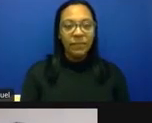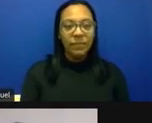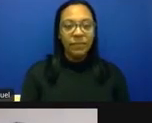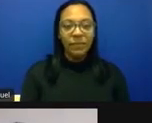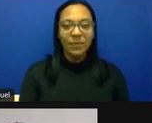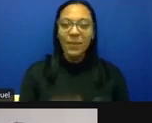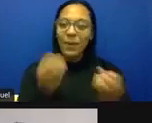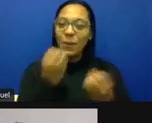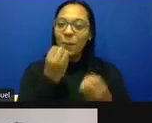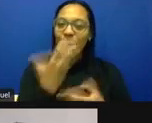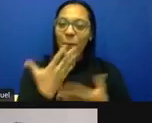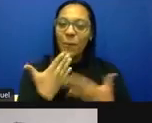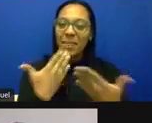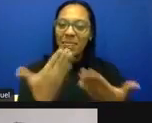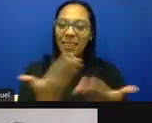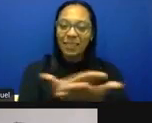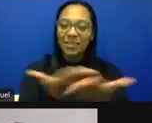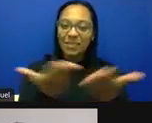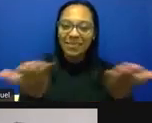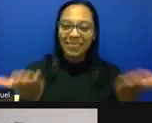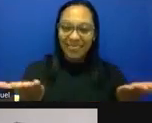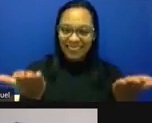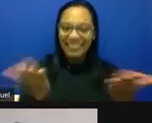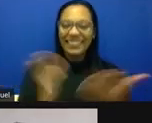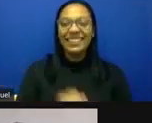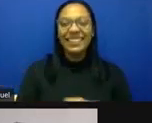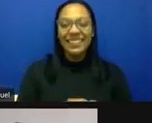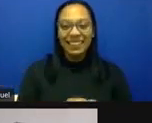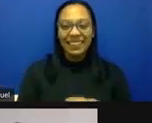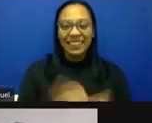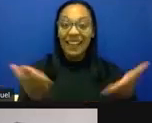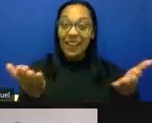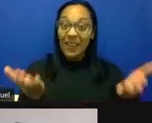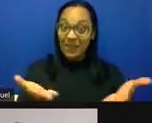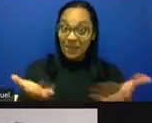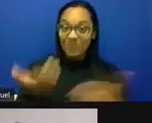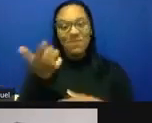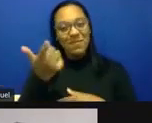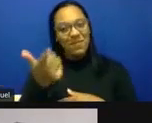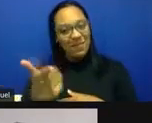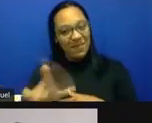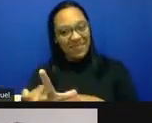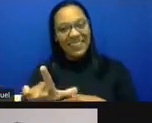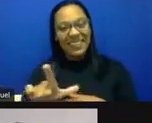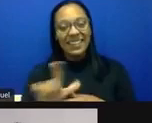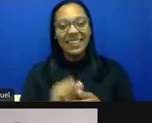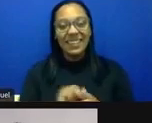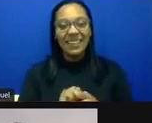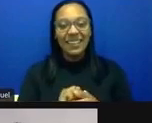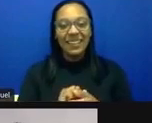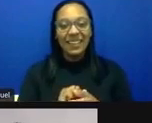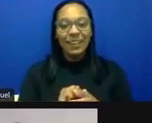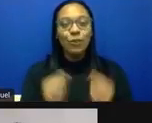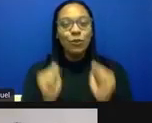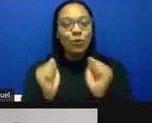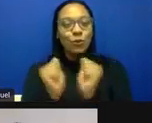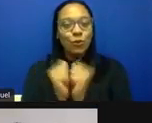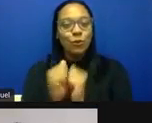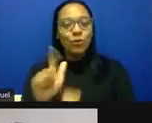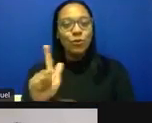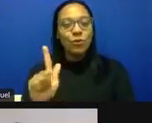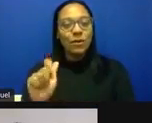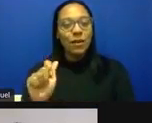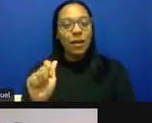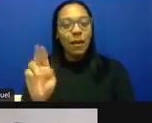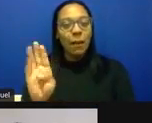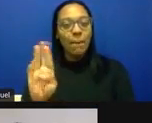Boa tarde a todos, então. Estamos de novo aqui com a Gabriele Dors, né,